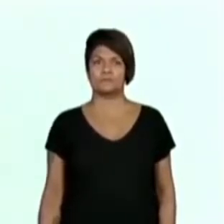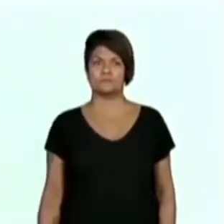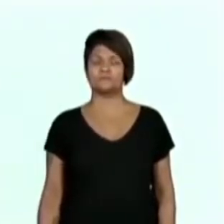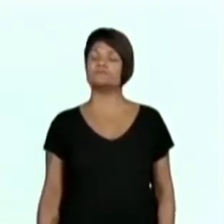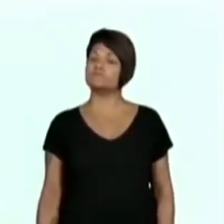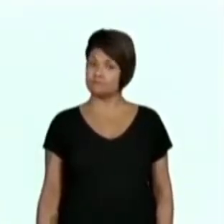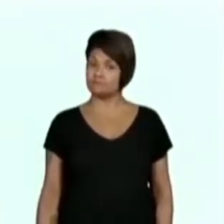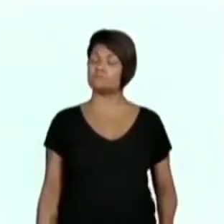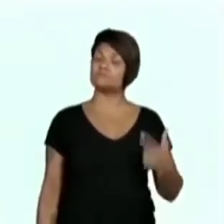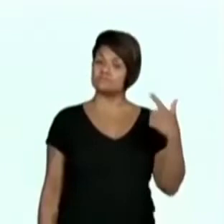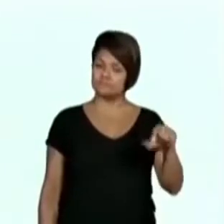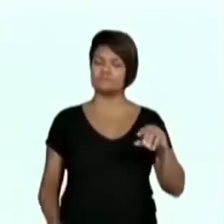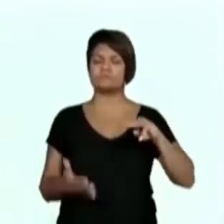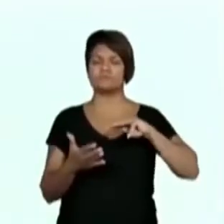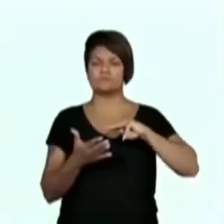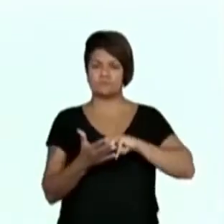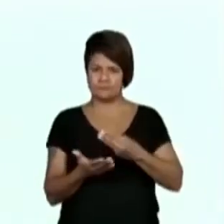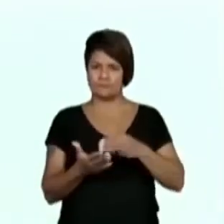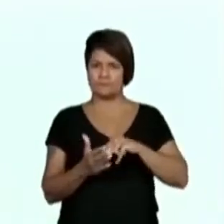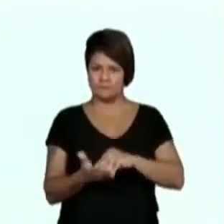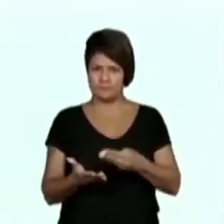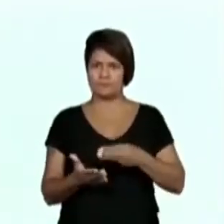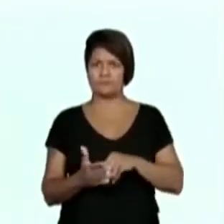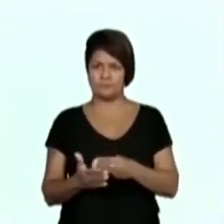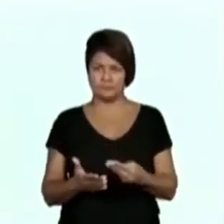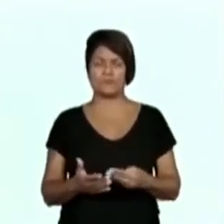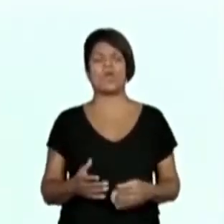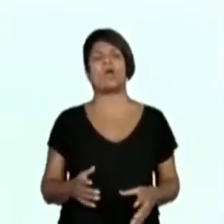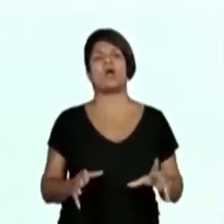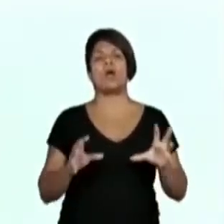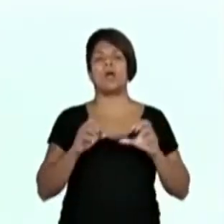Mais um prato preferido escrito aqui.